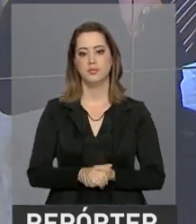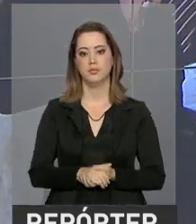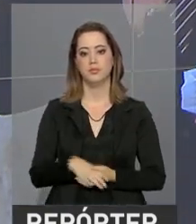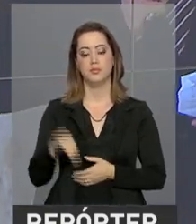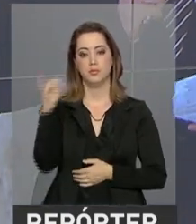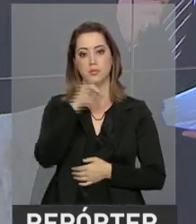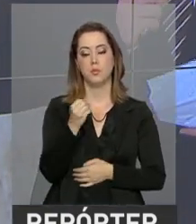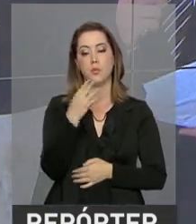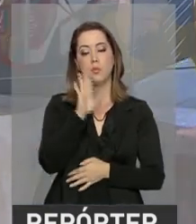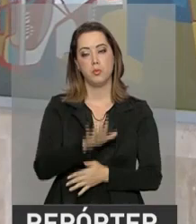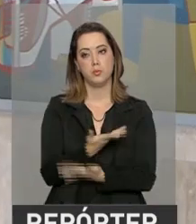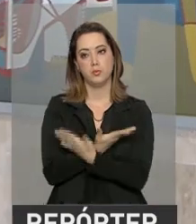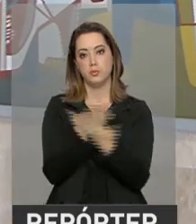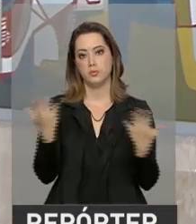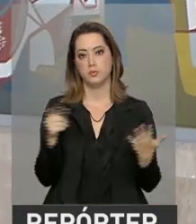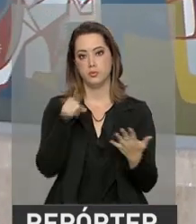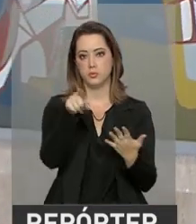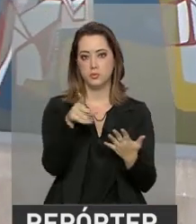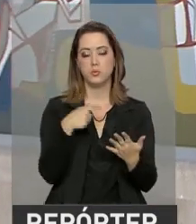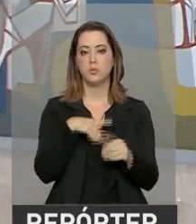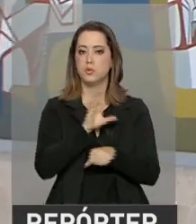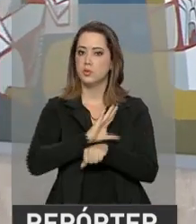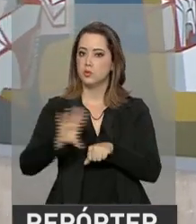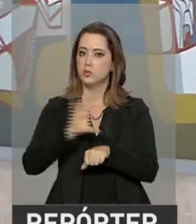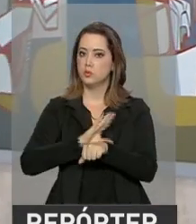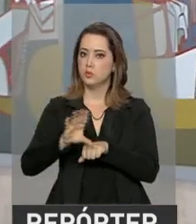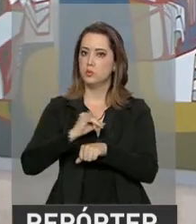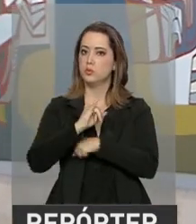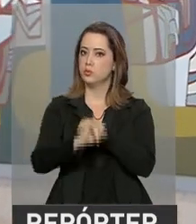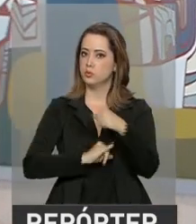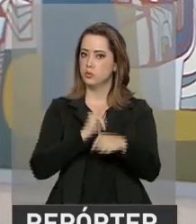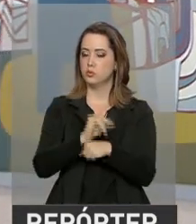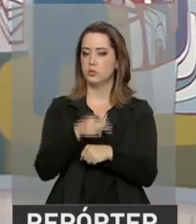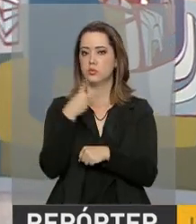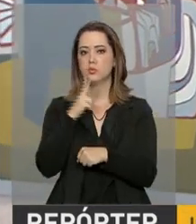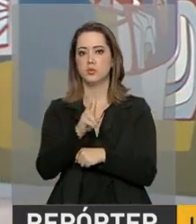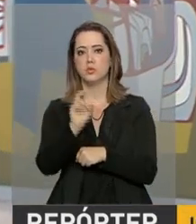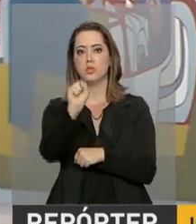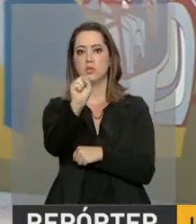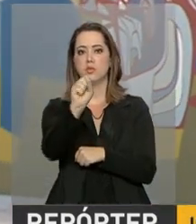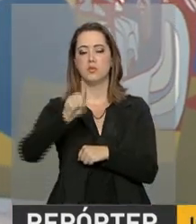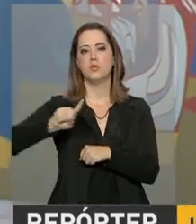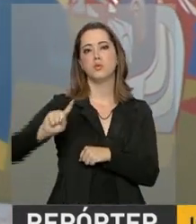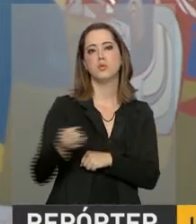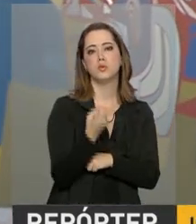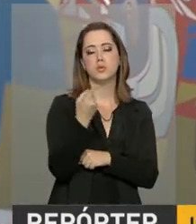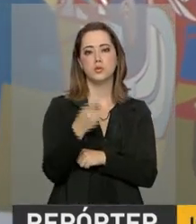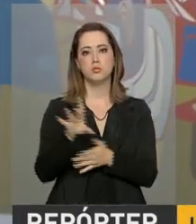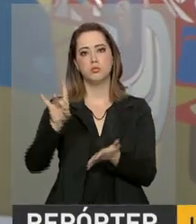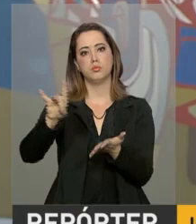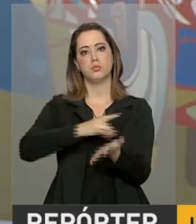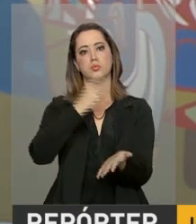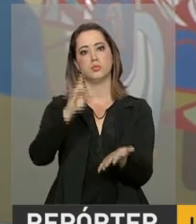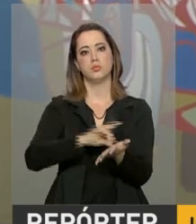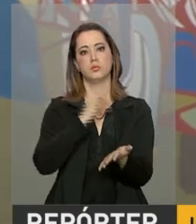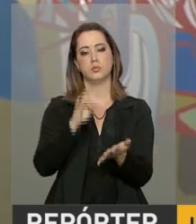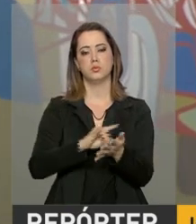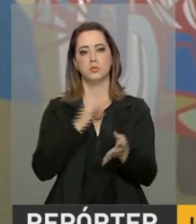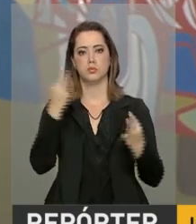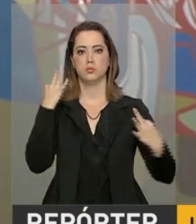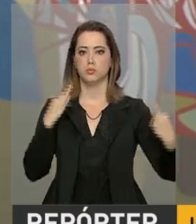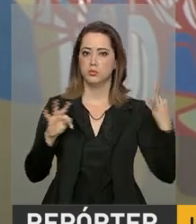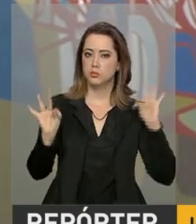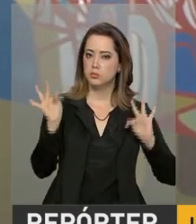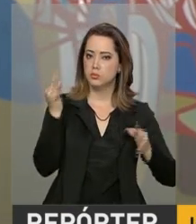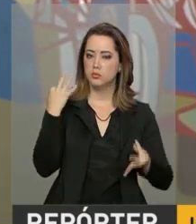Boa tarde a você Boa tarde a todos pois é esse curso online ele recebeu mais de 8.000 inscrições de profissionais ligados ao setor de